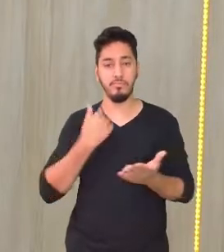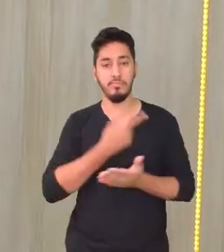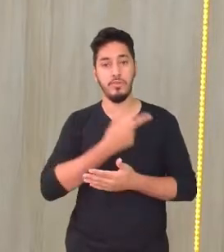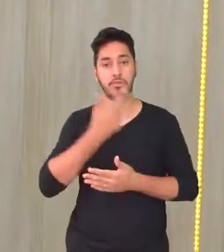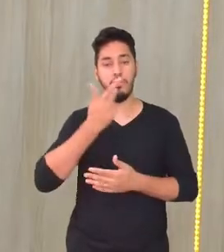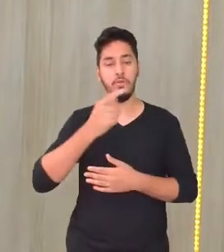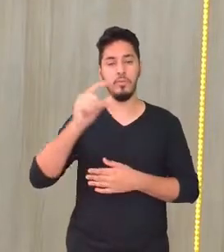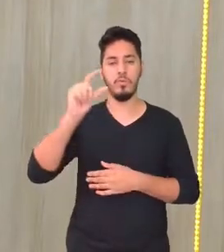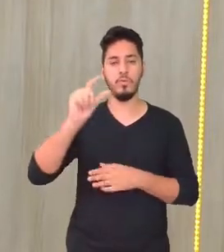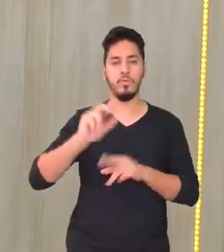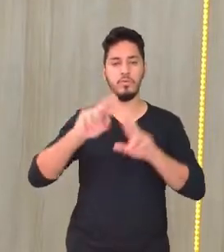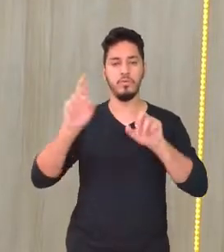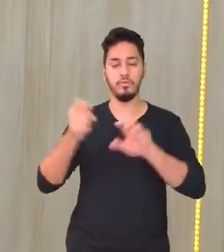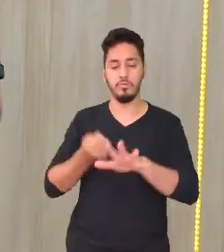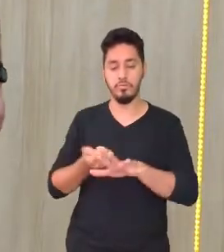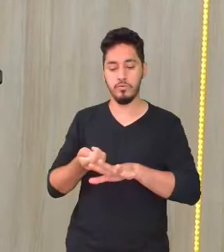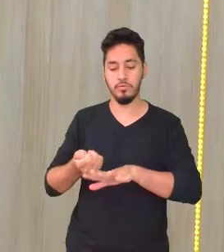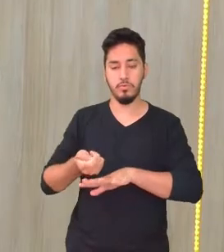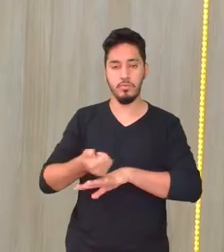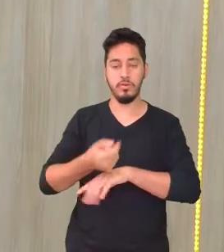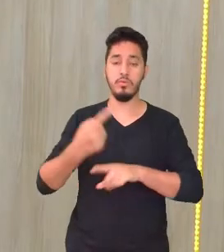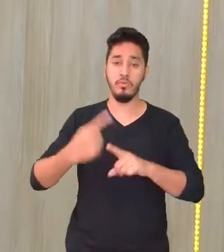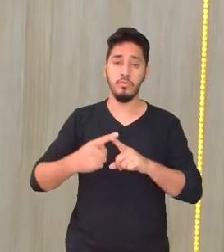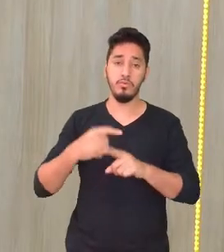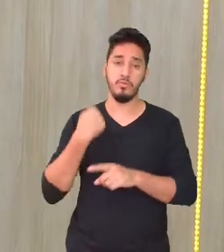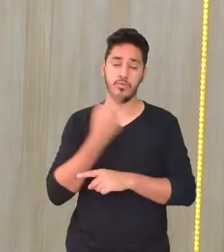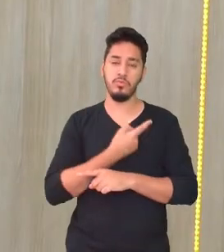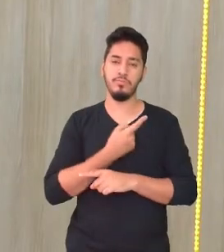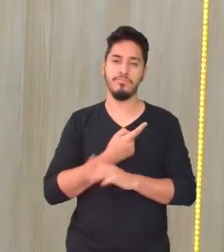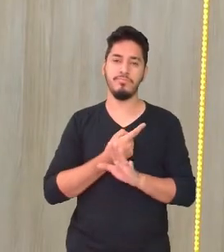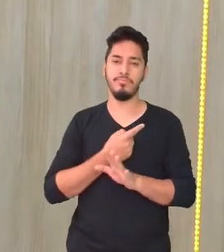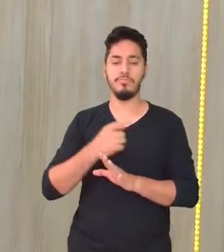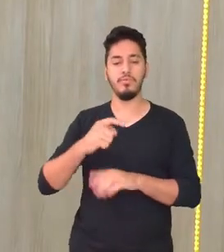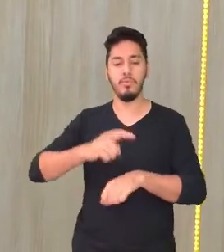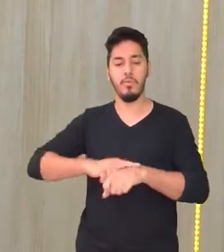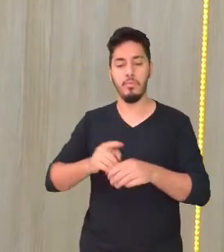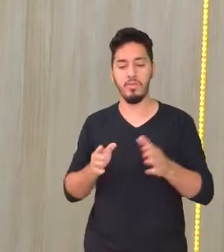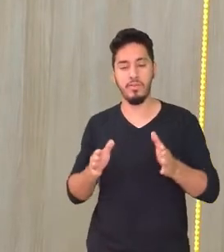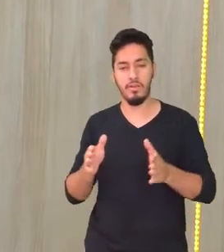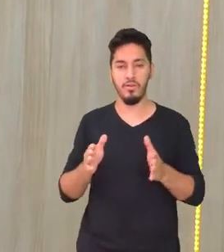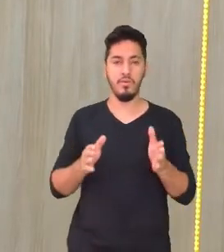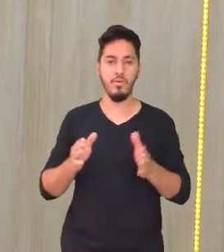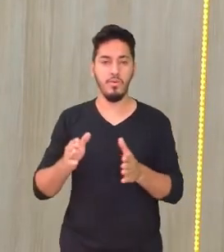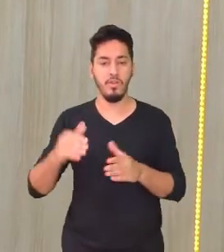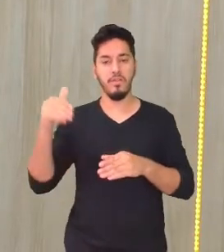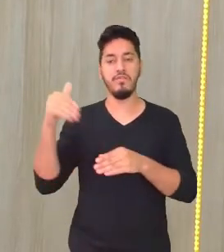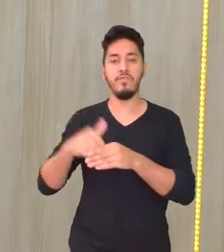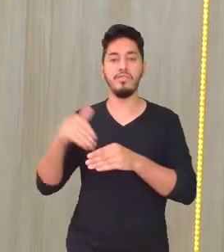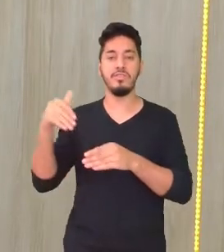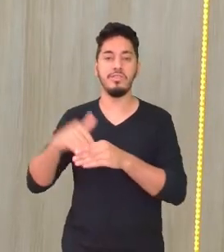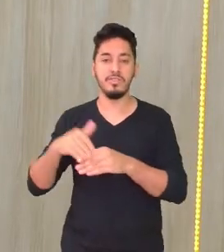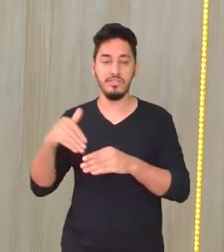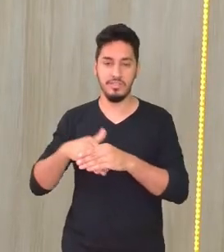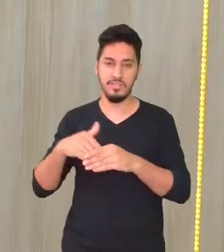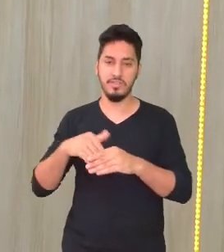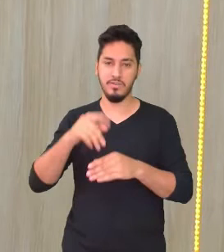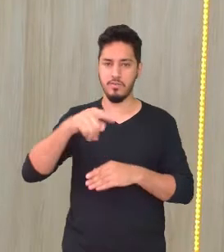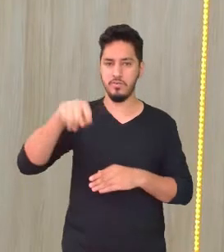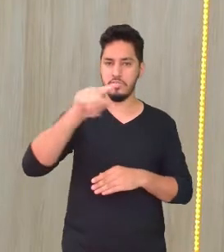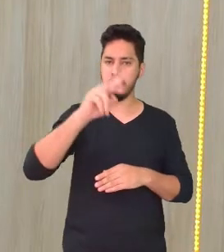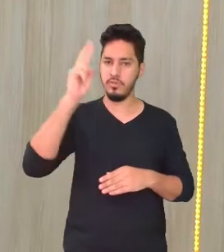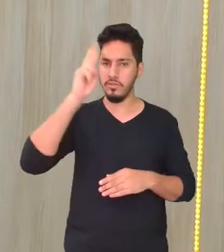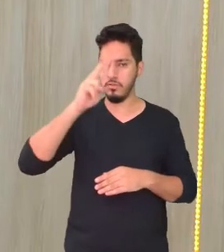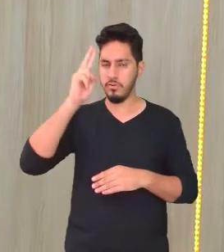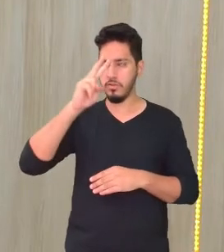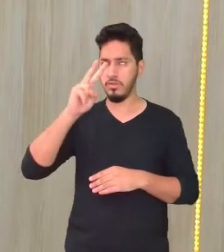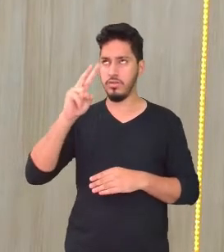pouco sobre fake news, porque como a gente está passando por esse período, né, das eleições, vocês devem lembrar que